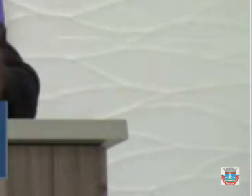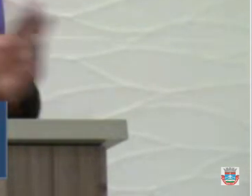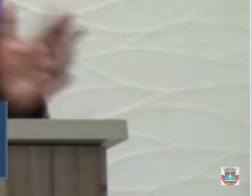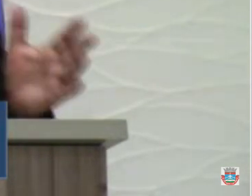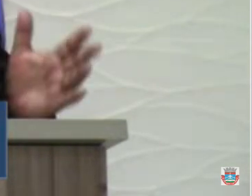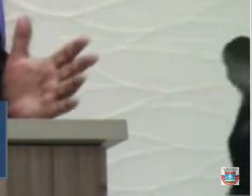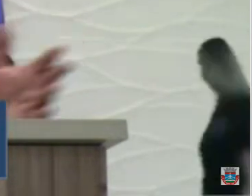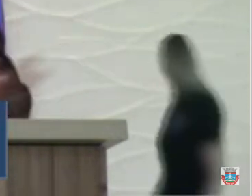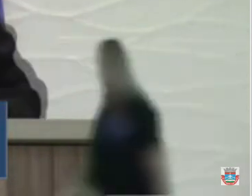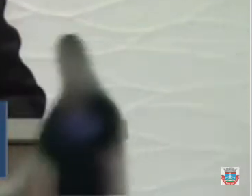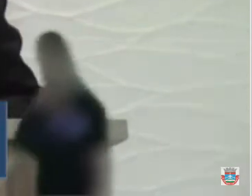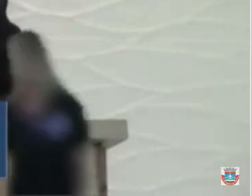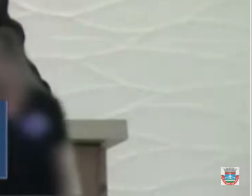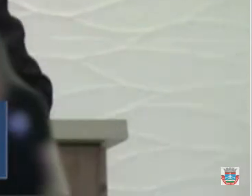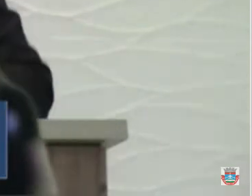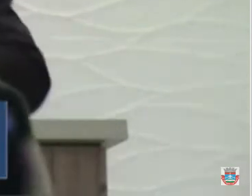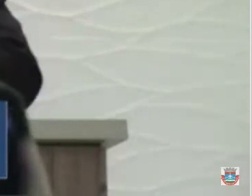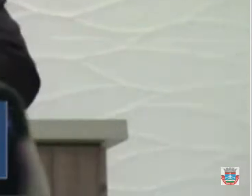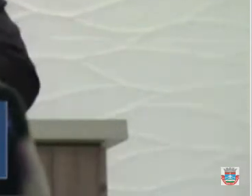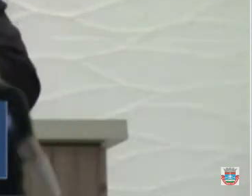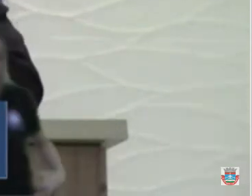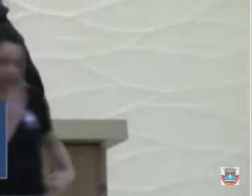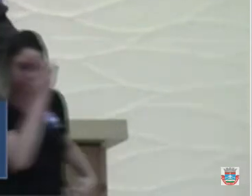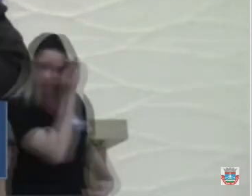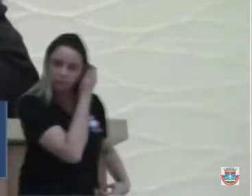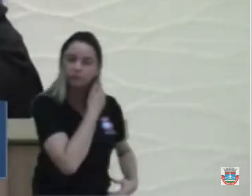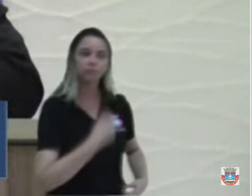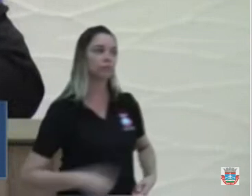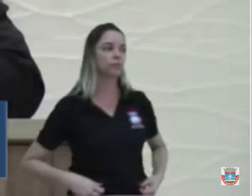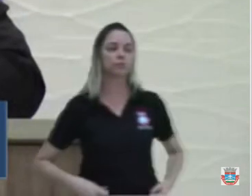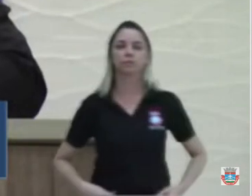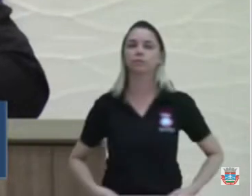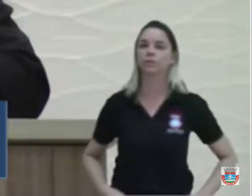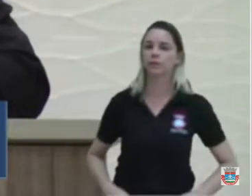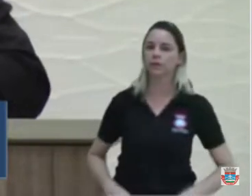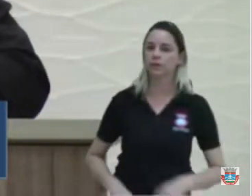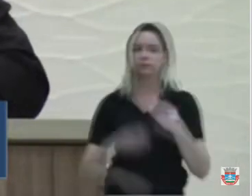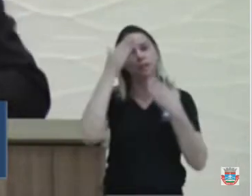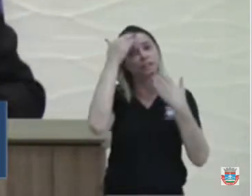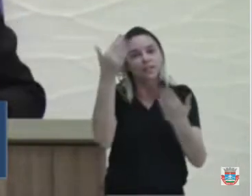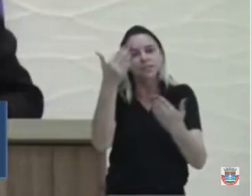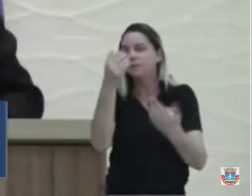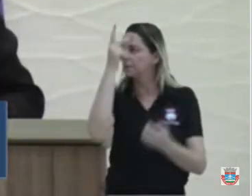gosta da gente, aquele que finge que gosta da gente, né?